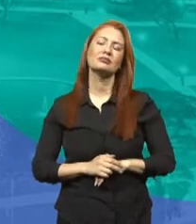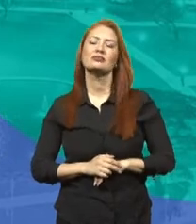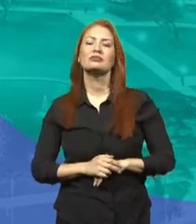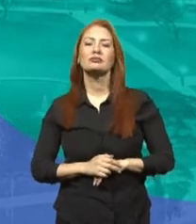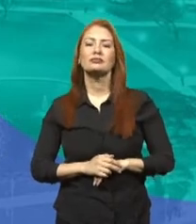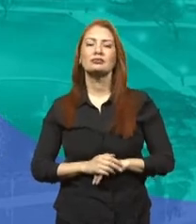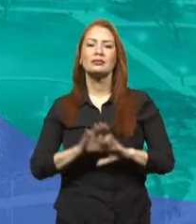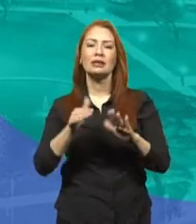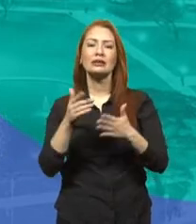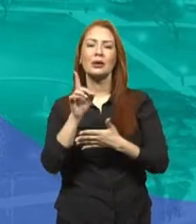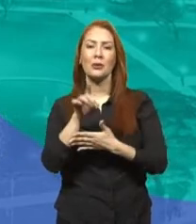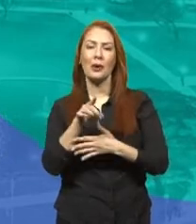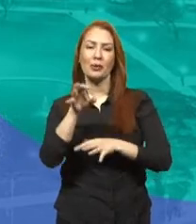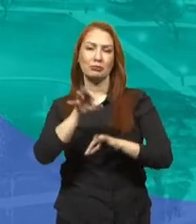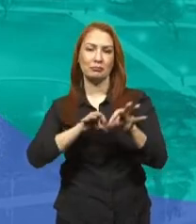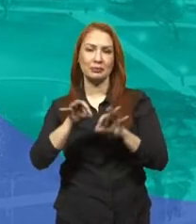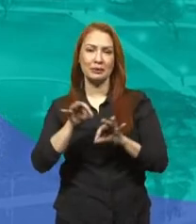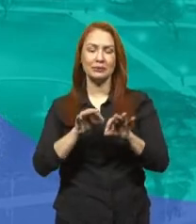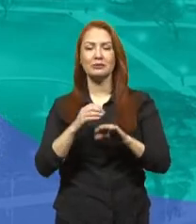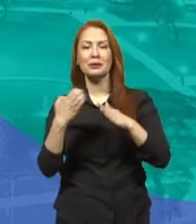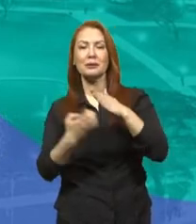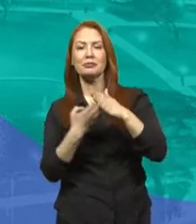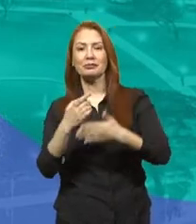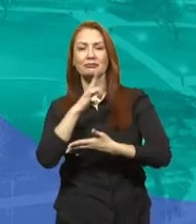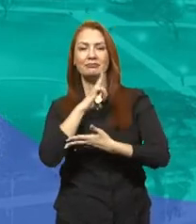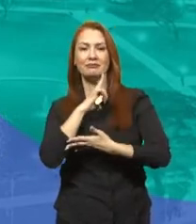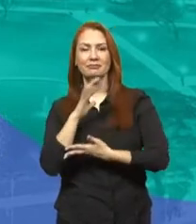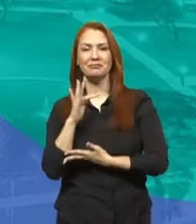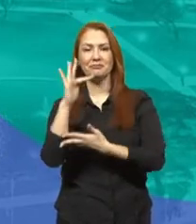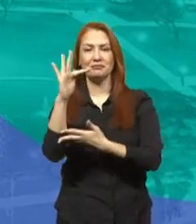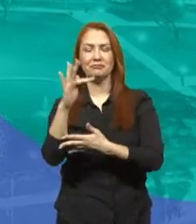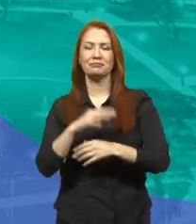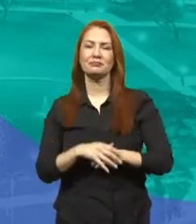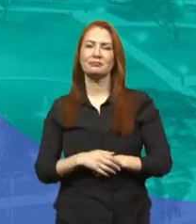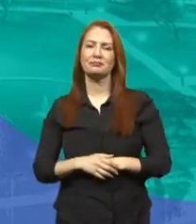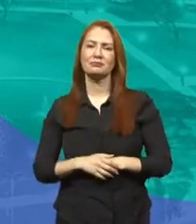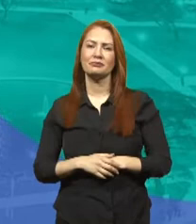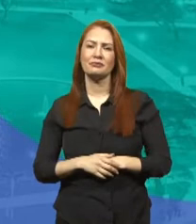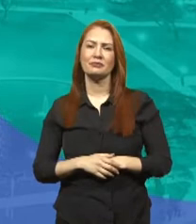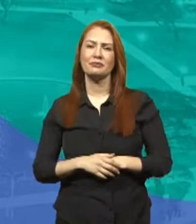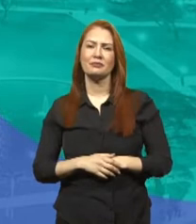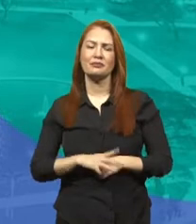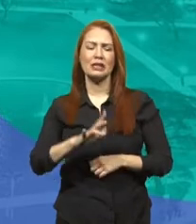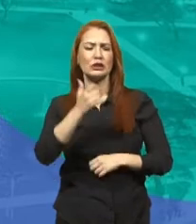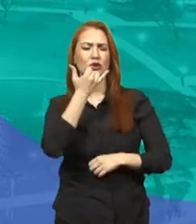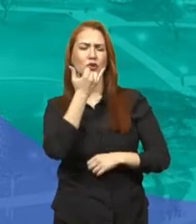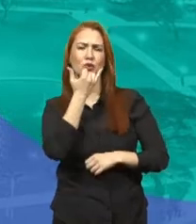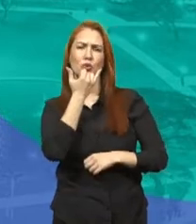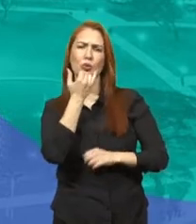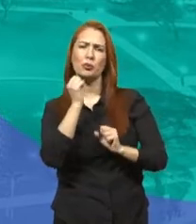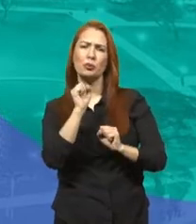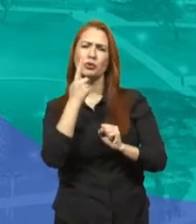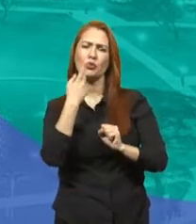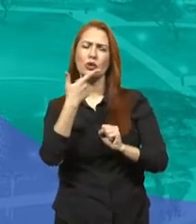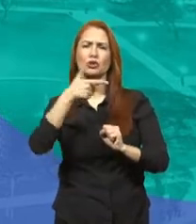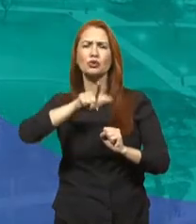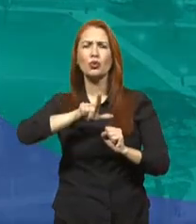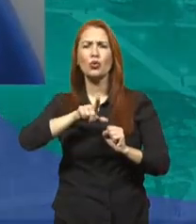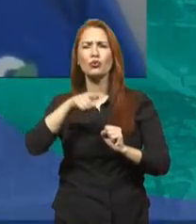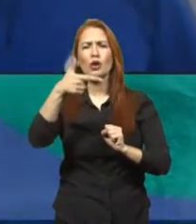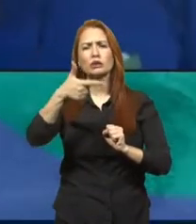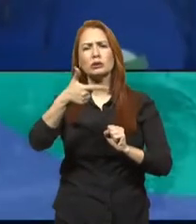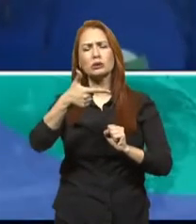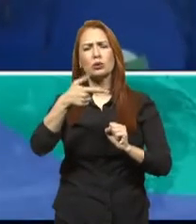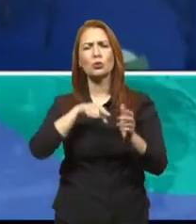dos planos que a cooperativa tem. Só por gentileza, me repete a segunda pergunta. Claro. Júlia. A